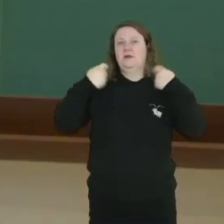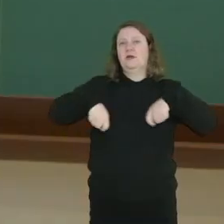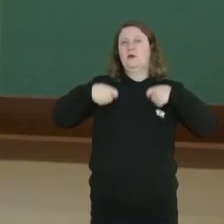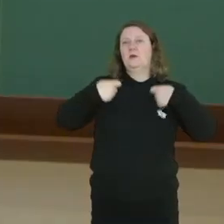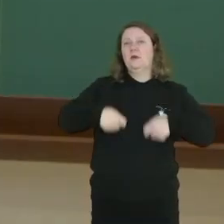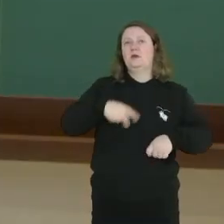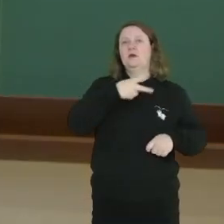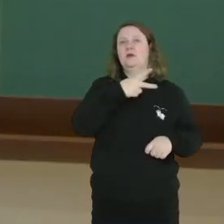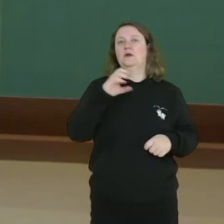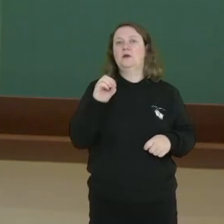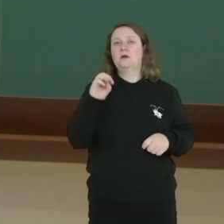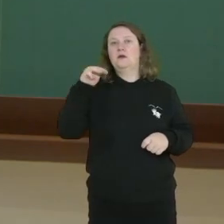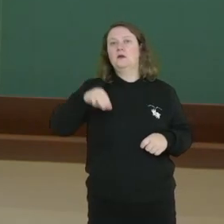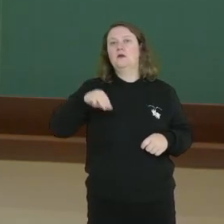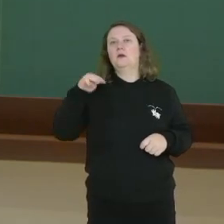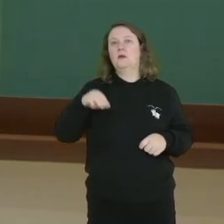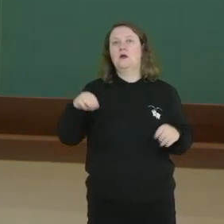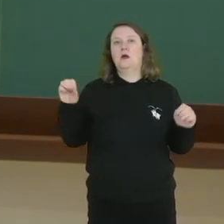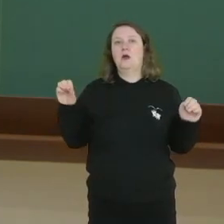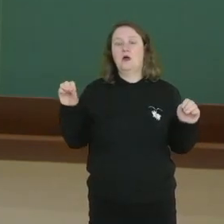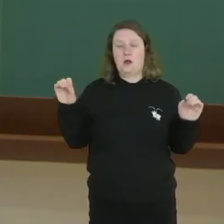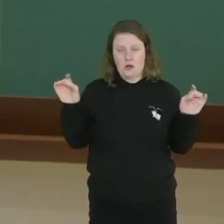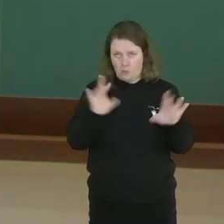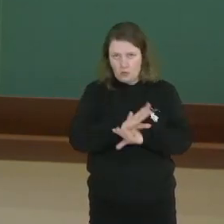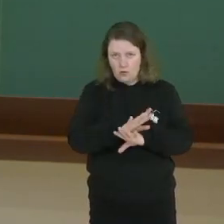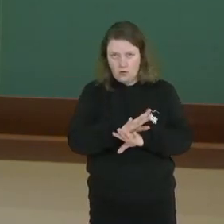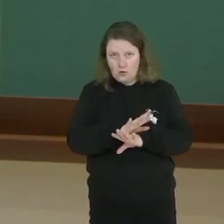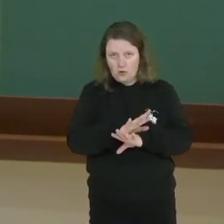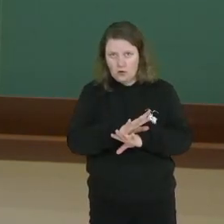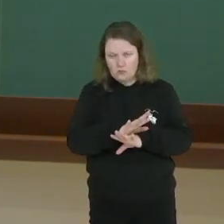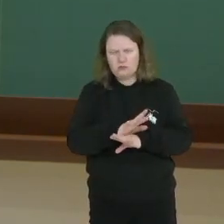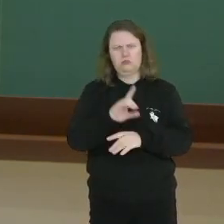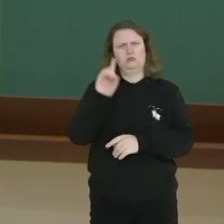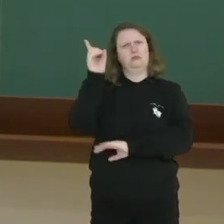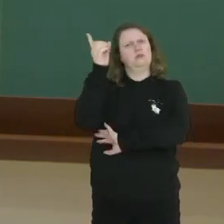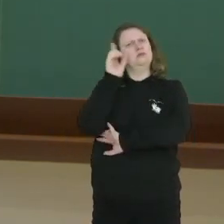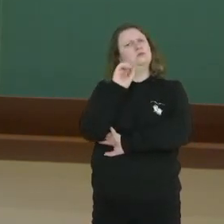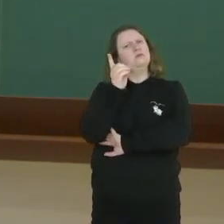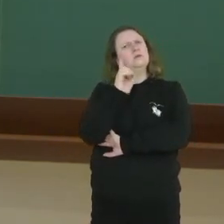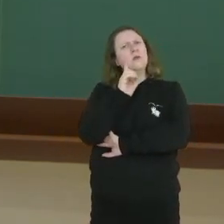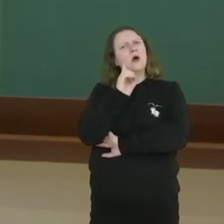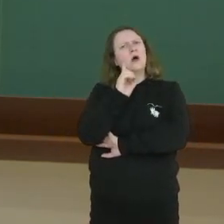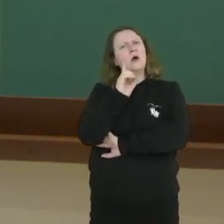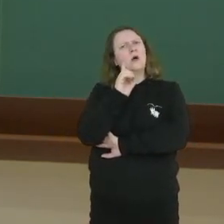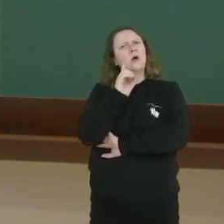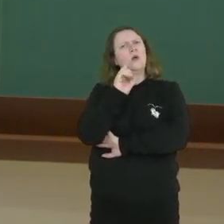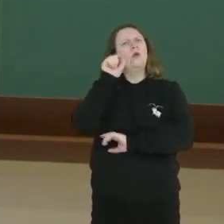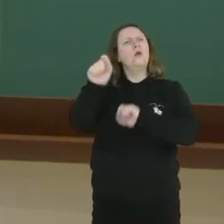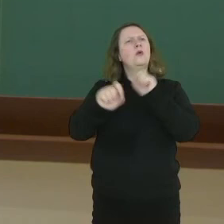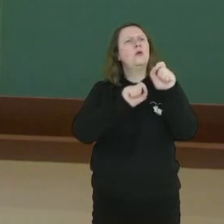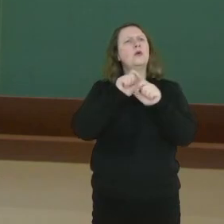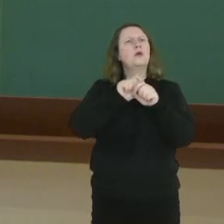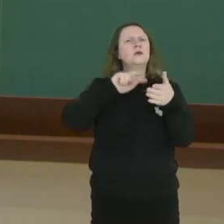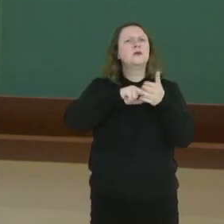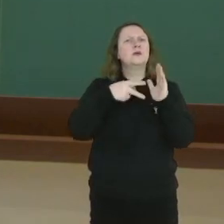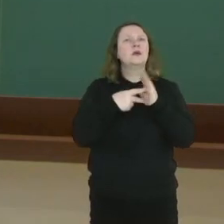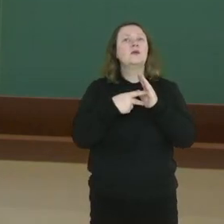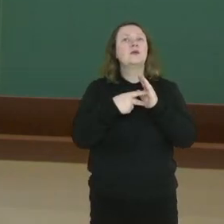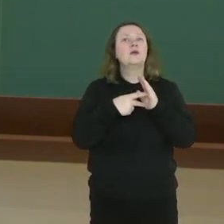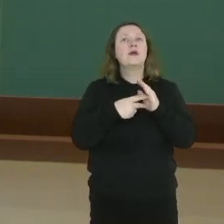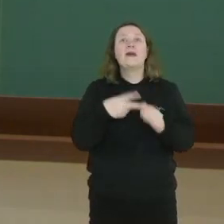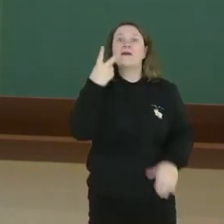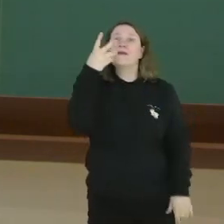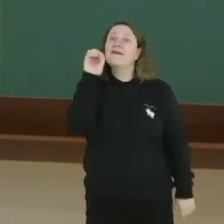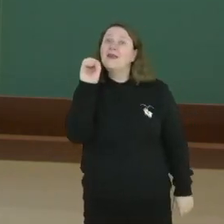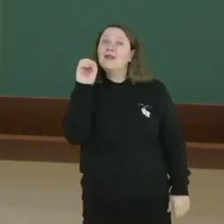cercar o terreno? É isso? Acabou? Opa, não, né? Peraí, o que é 20? 20 é o x. O que é o